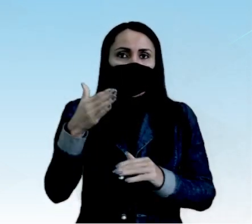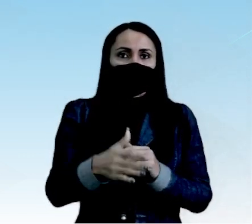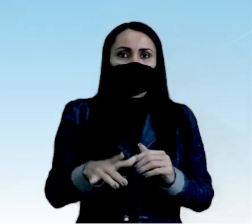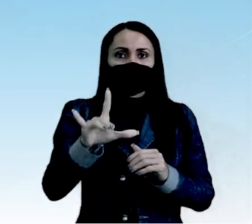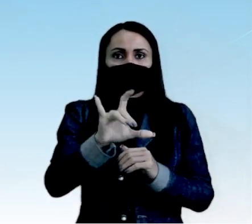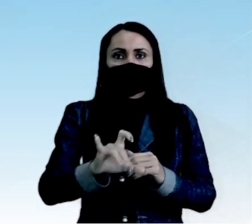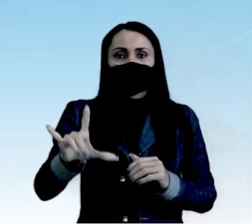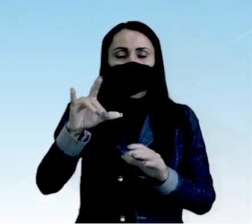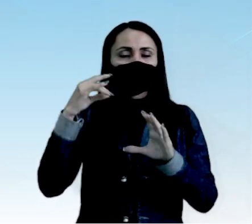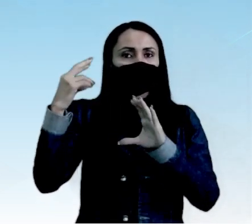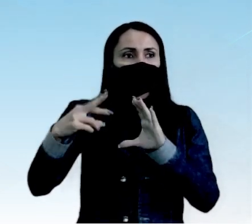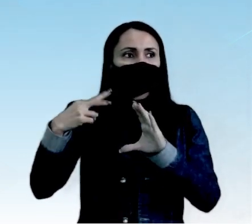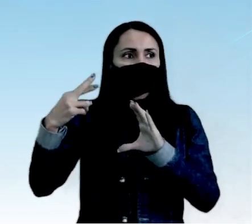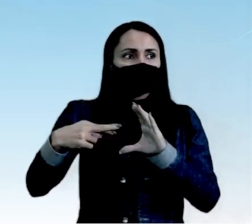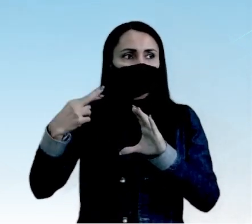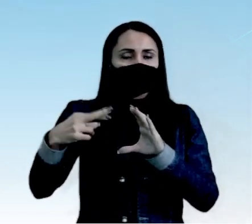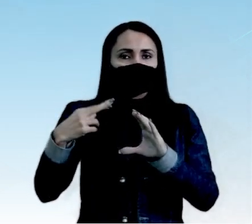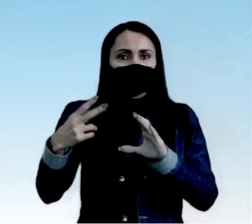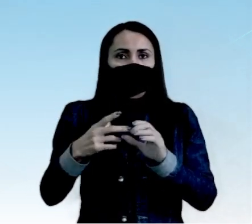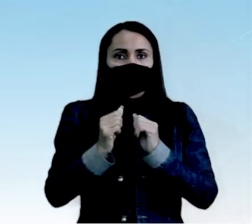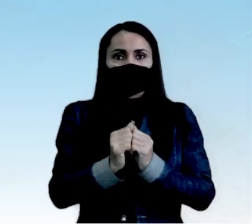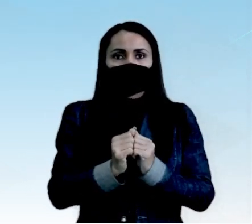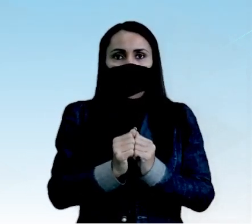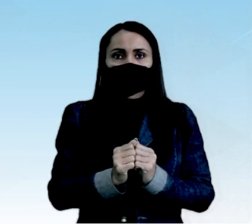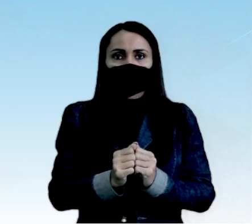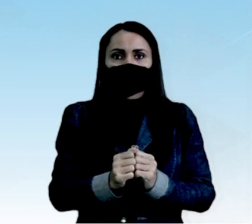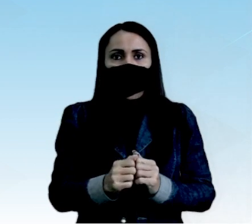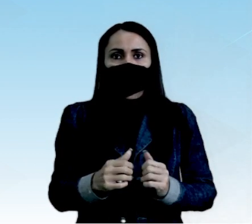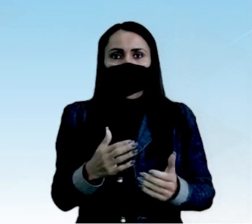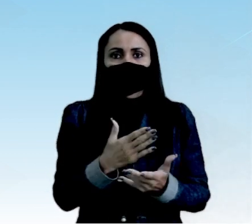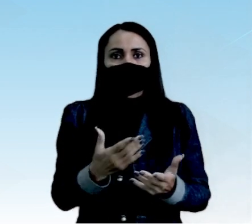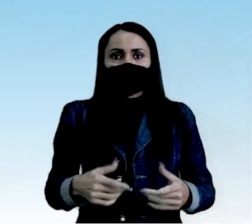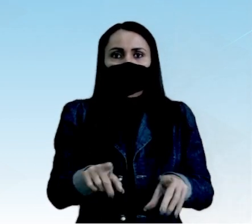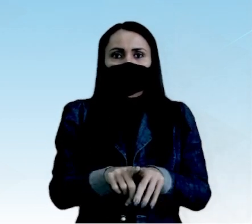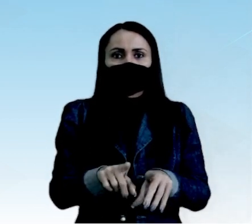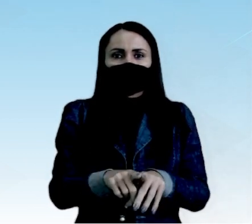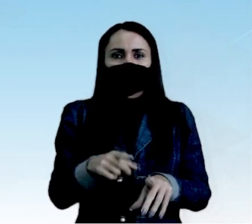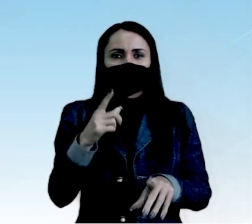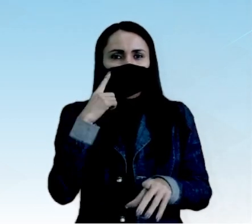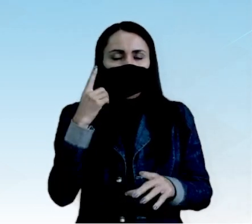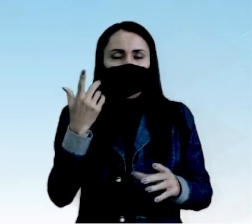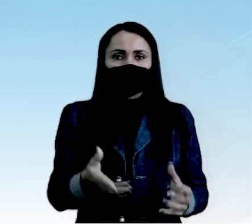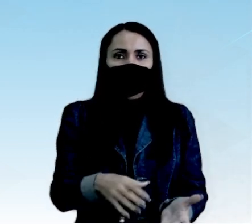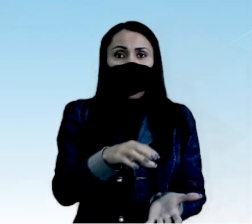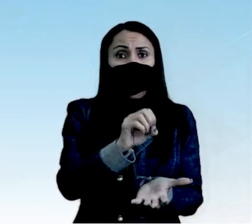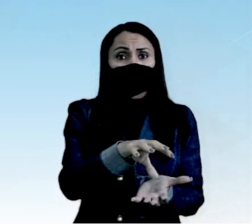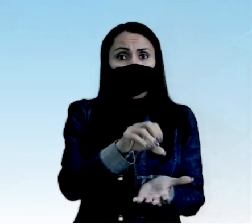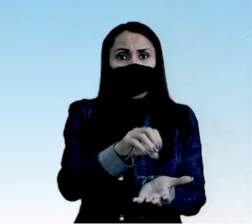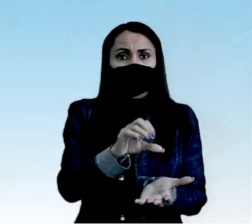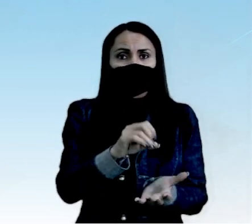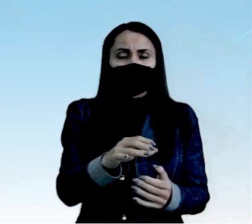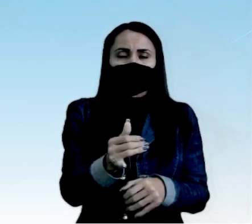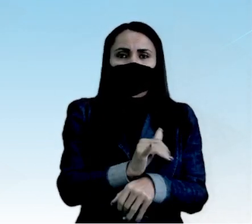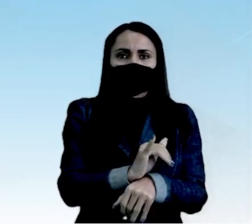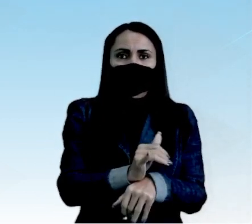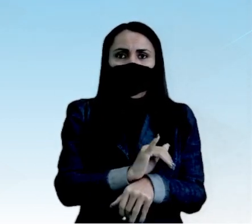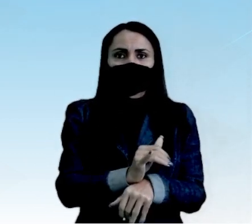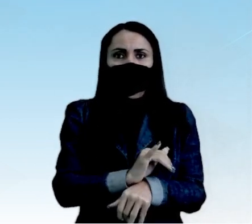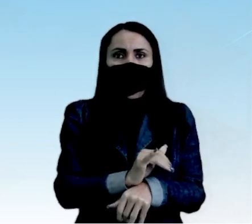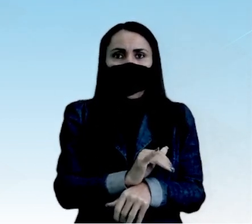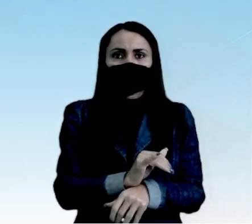Instagram, Robertão da Transmissão, tudo junto sem acento, ou então vai lá no canal do EducaPE, no YouTube, clica